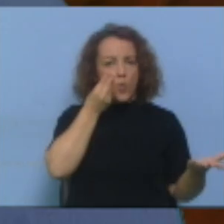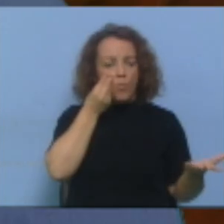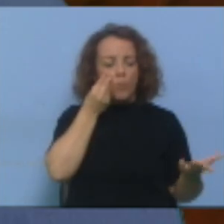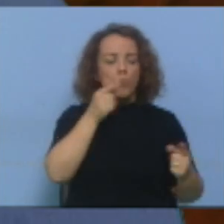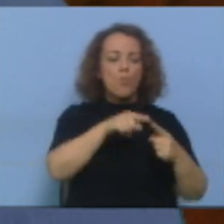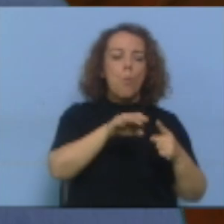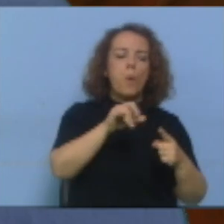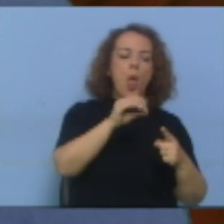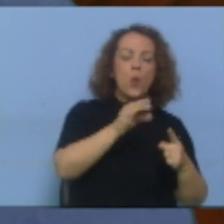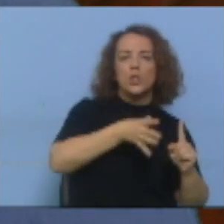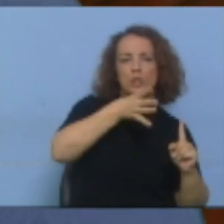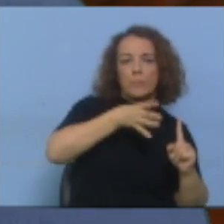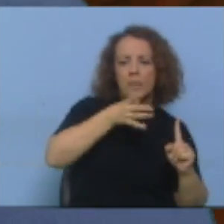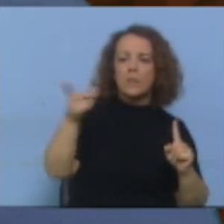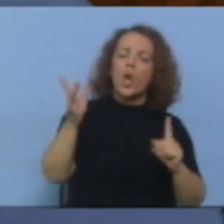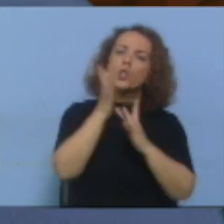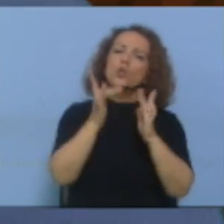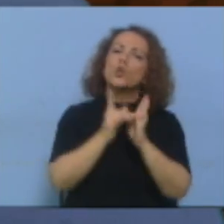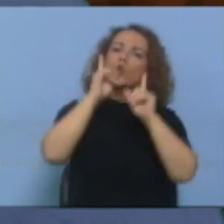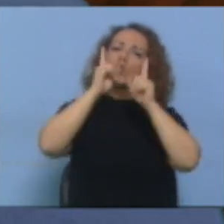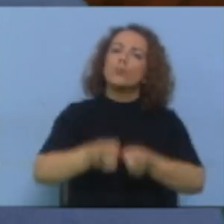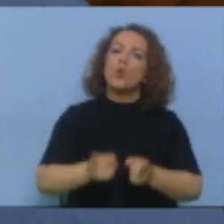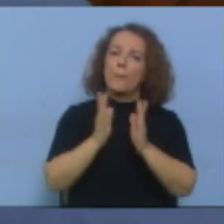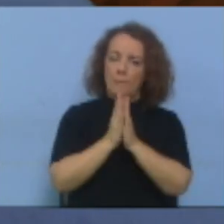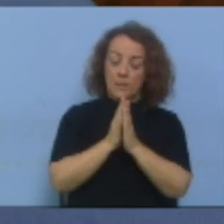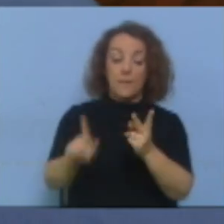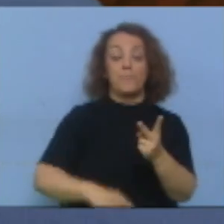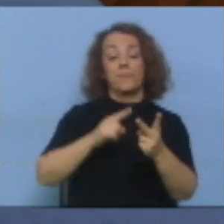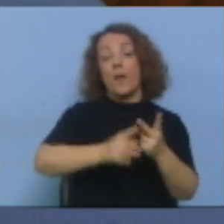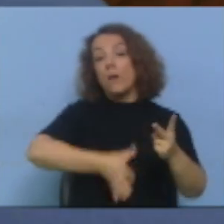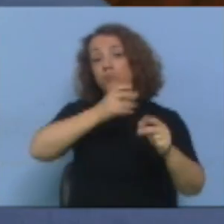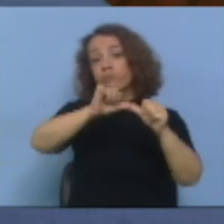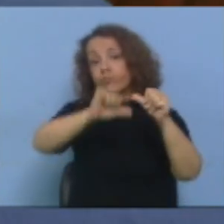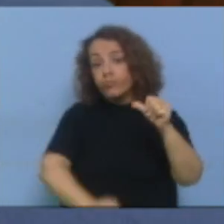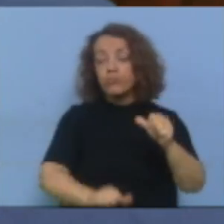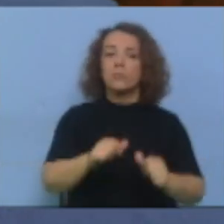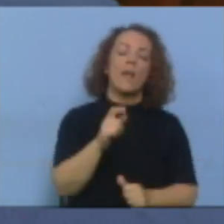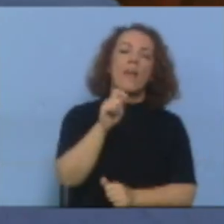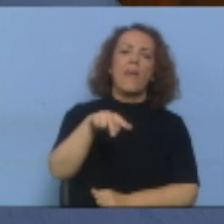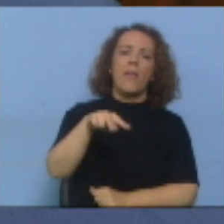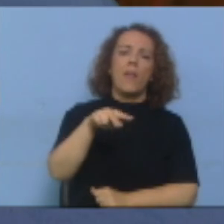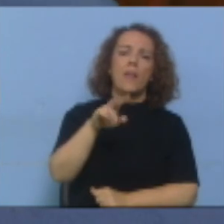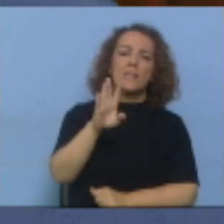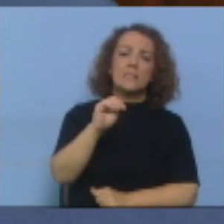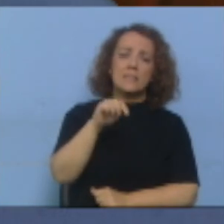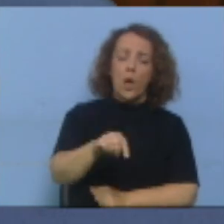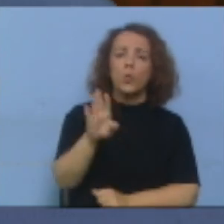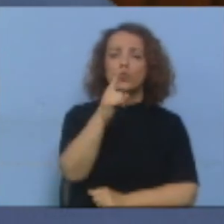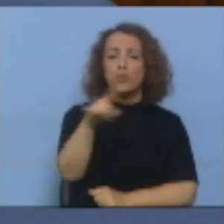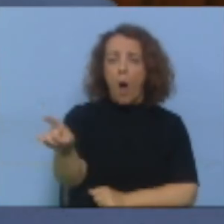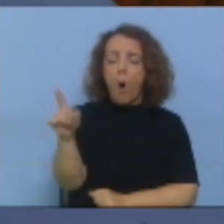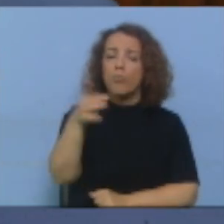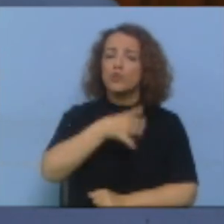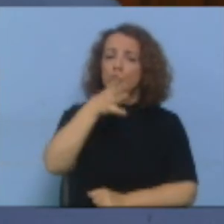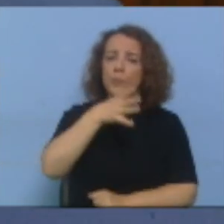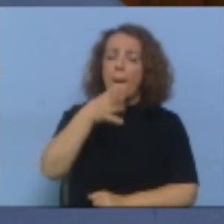fala-nos como é que Jesus instituiu a Eucaristia. E o Evangelho de São João, que nos relata o lava-pés, eles dão a